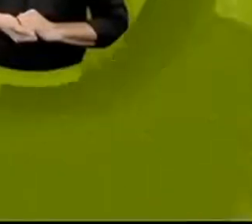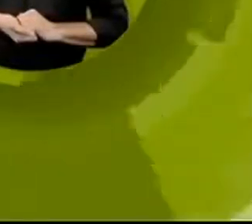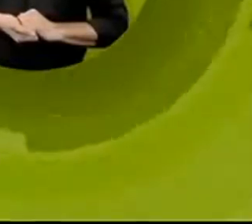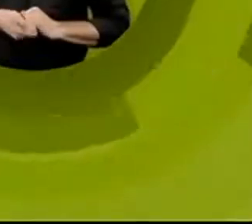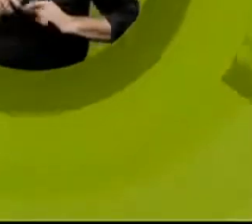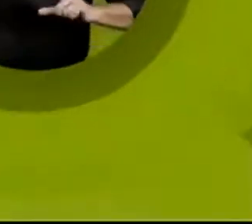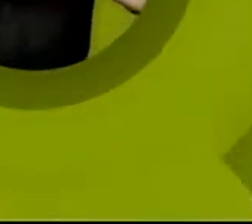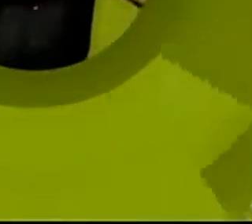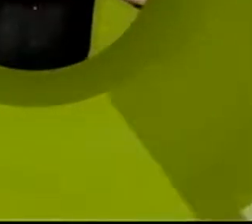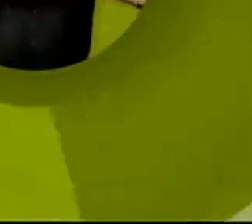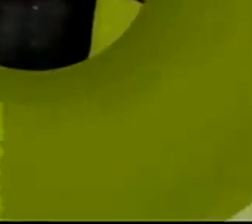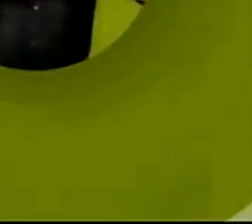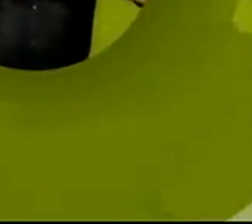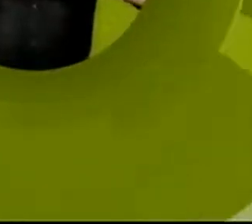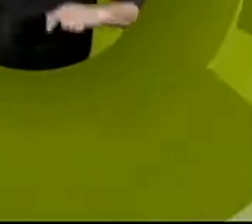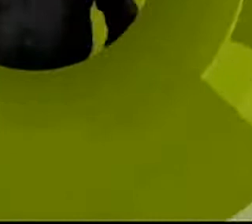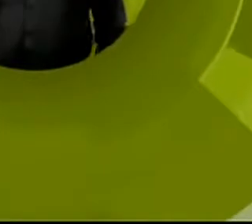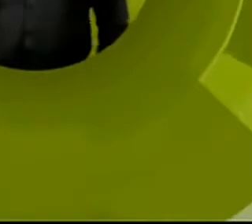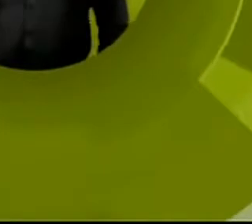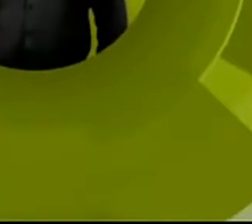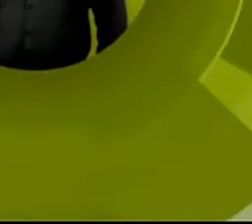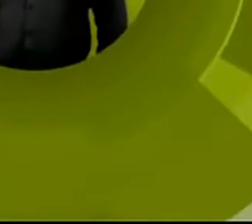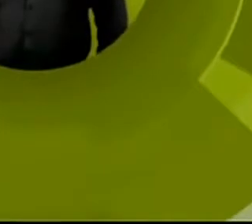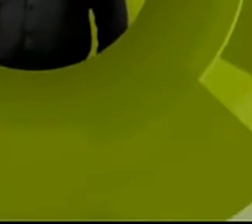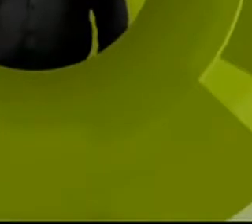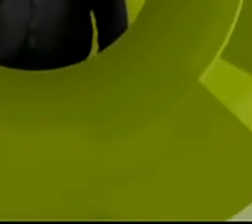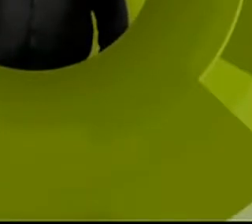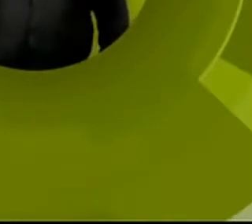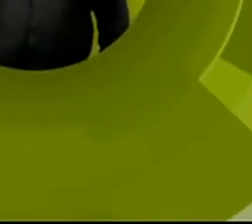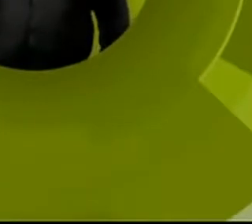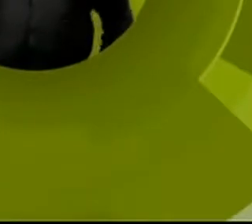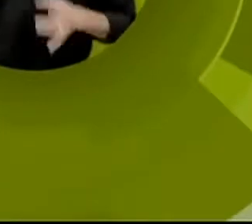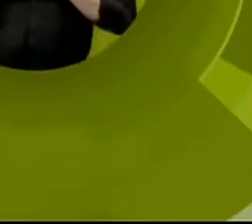O programa a seguir é livre para todos os públicos.